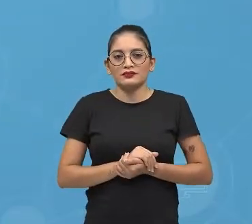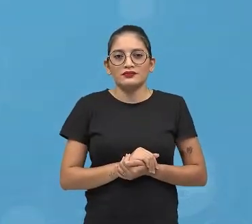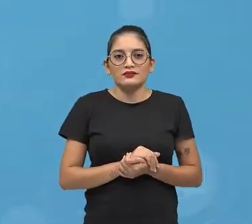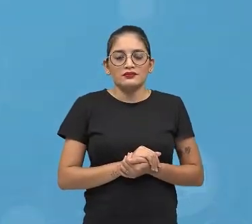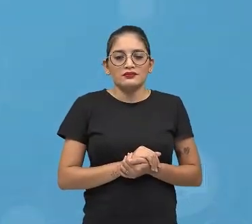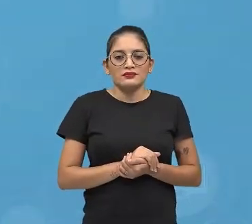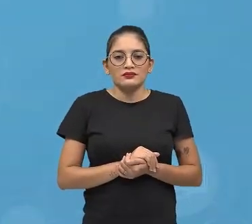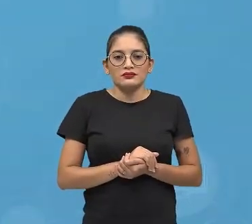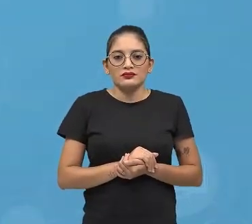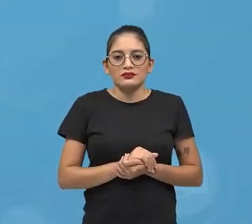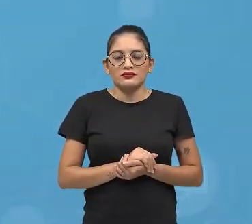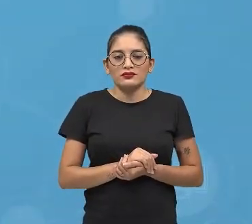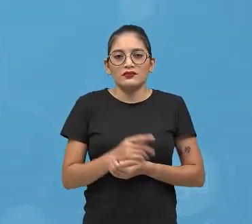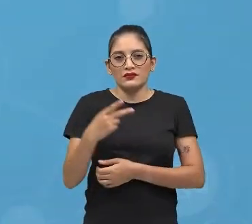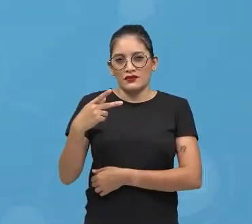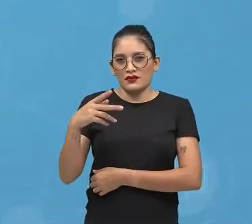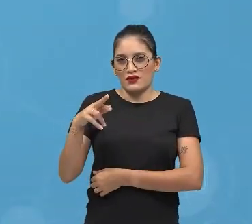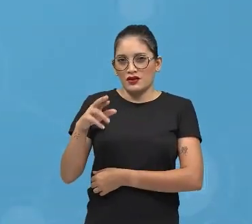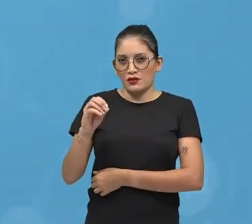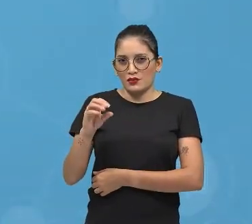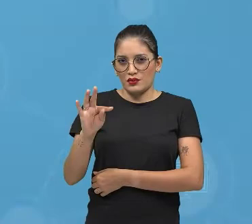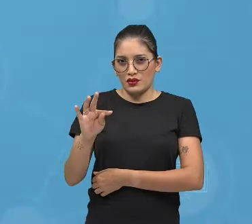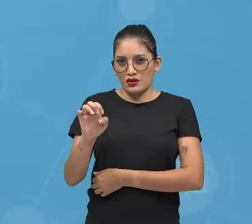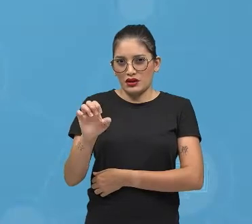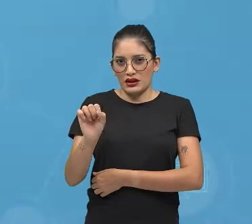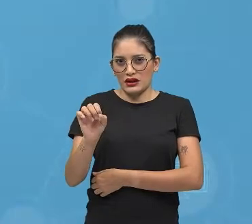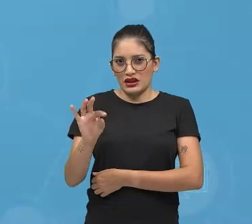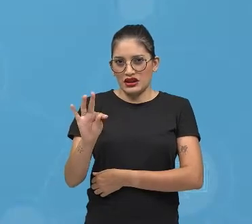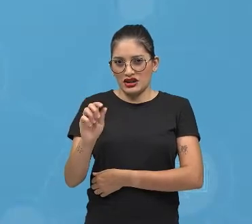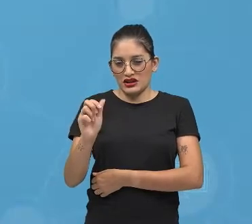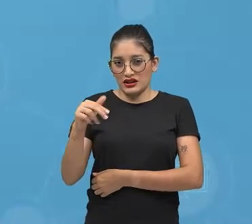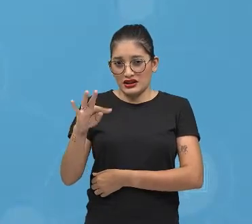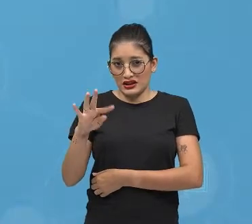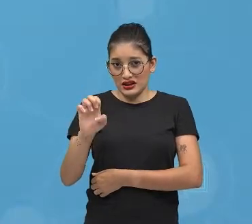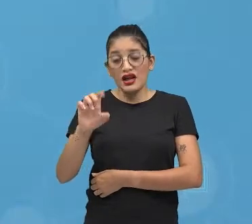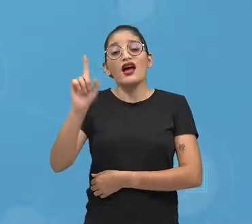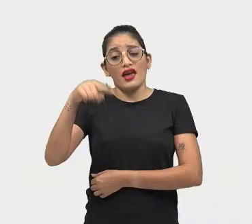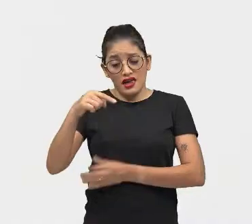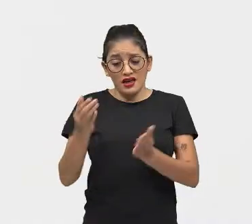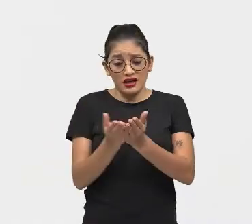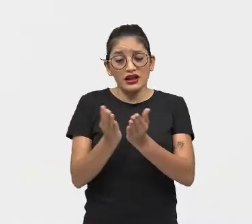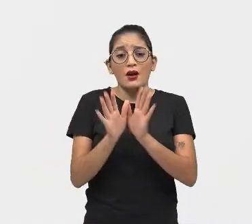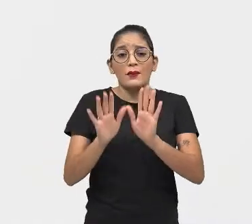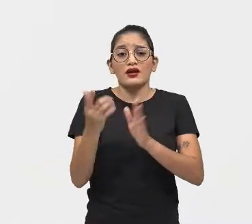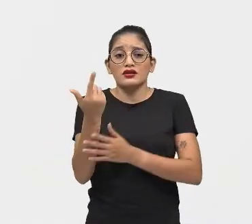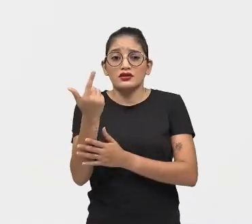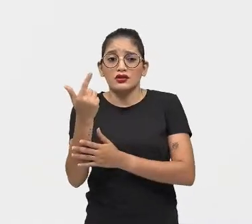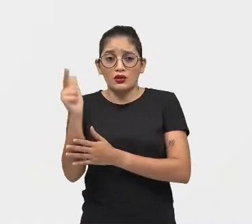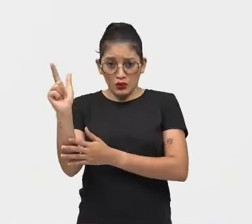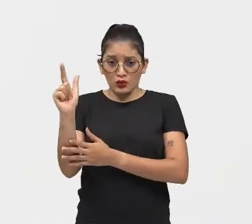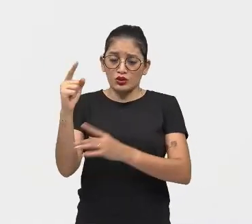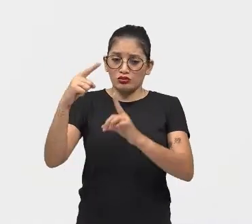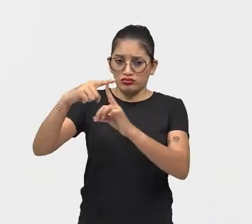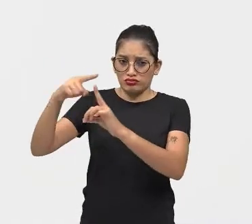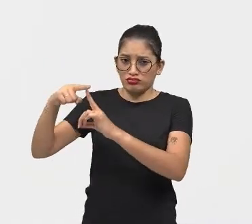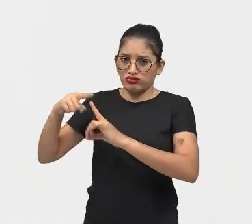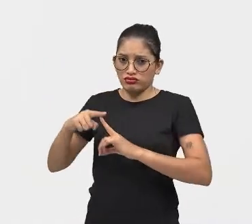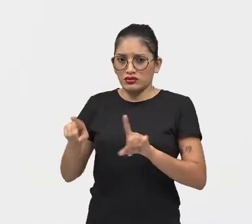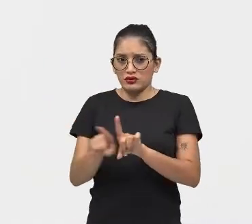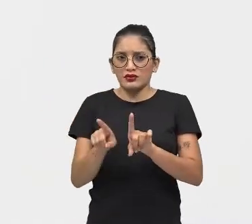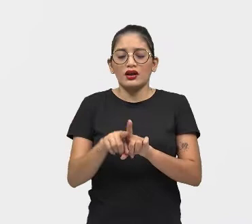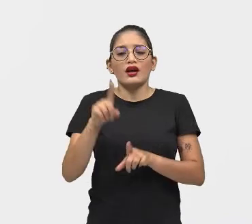protestantes, que também são cristãs, mas têm outras denominações. E nós vamos ver as